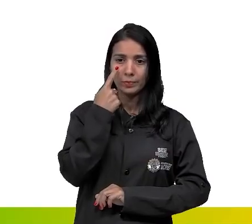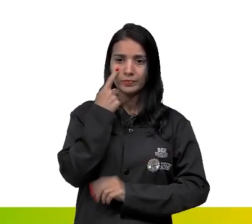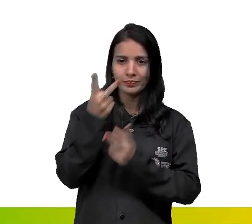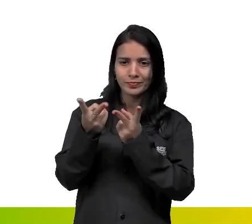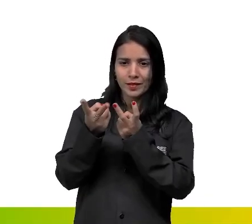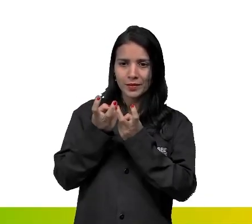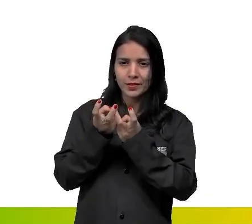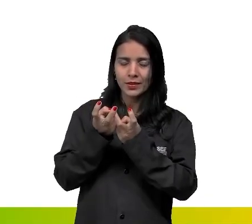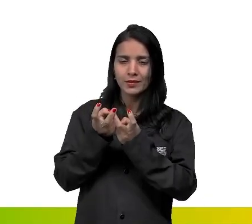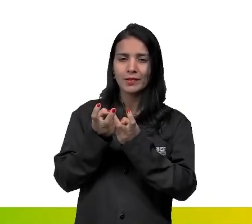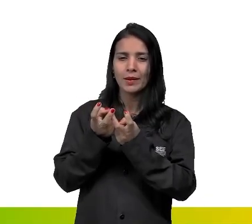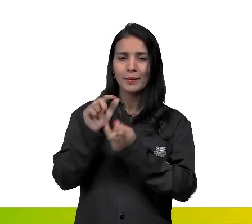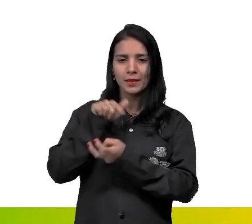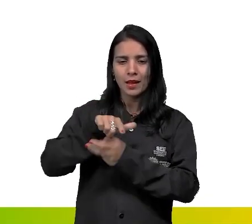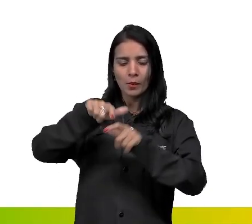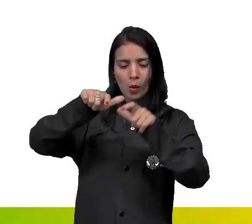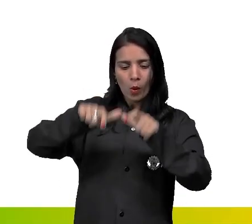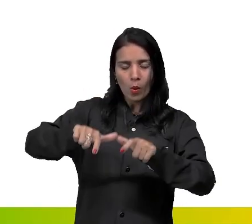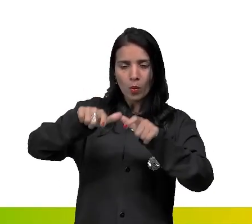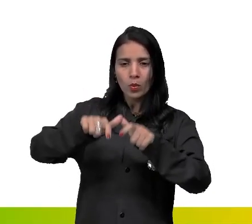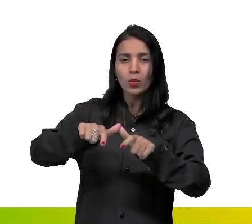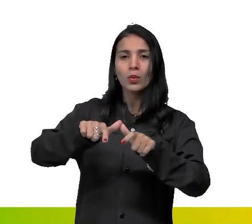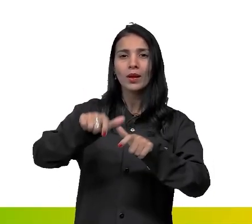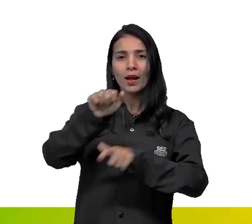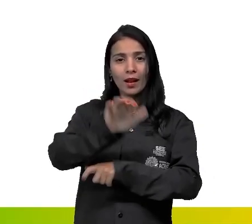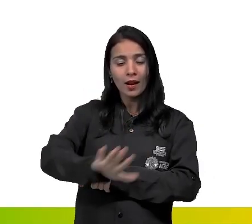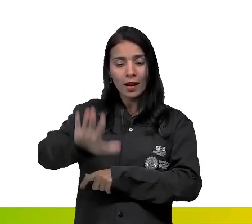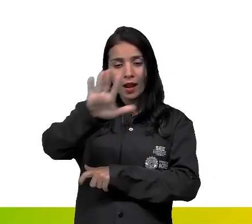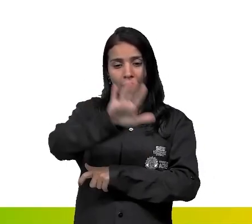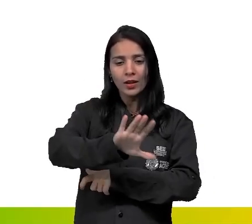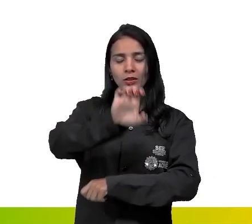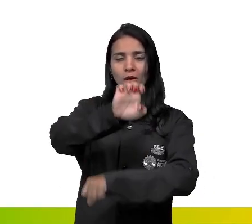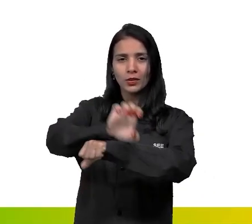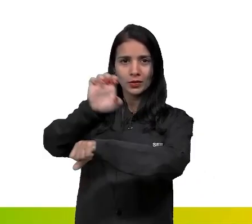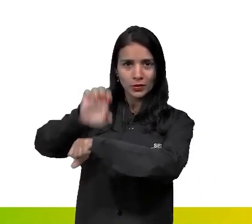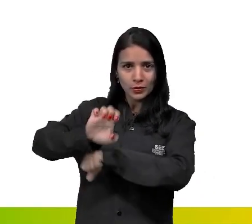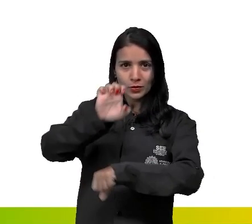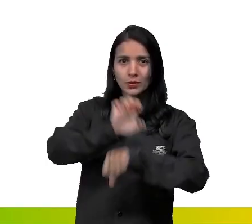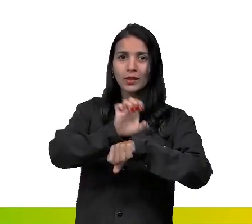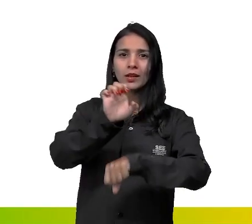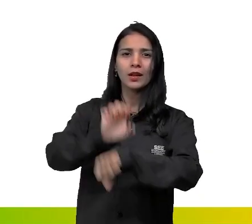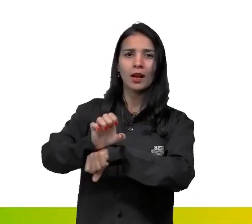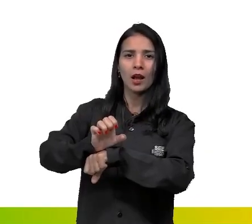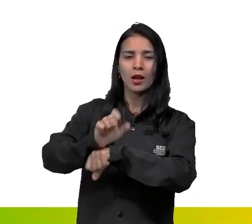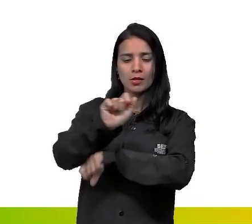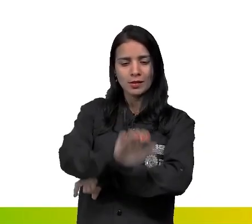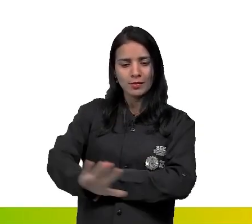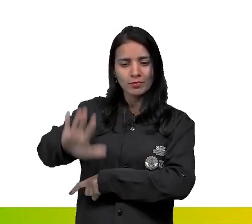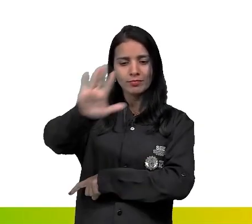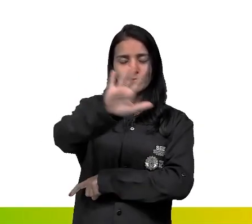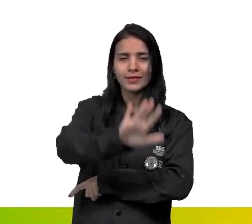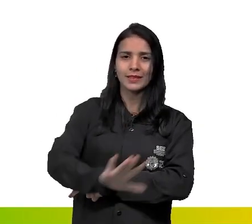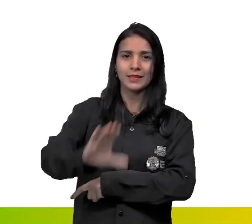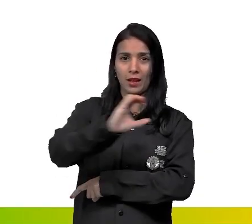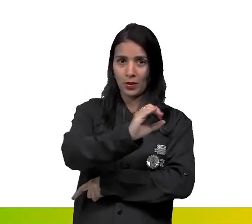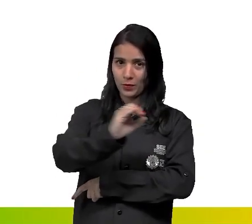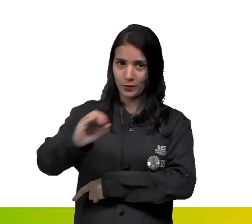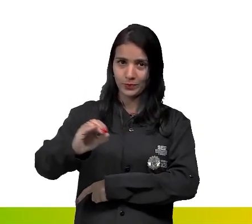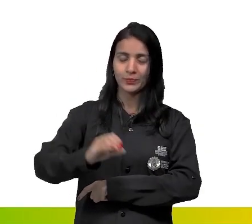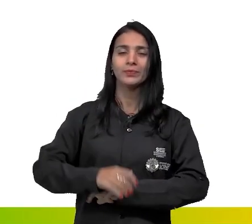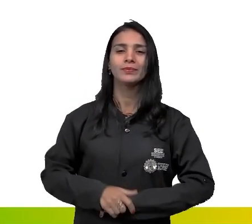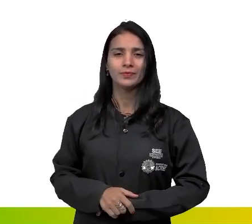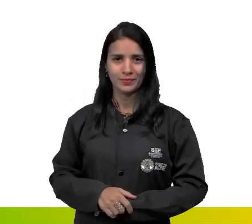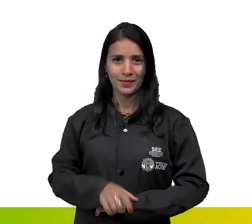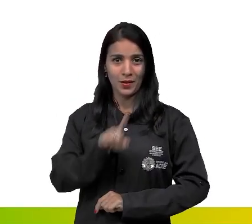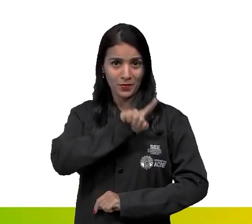do Cerrado, ele é encontrado aí principalmente em estados formados aqui na região centro-oeste do Brasil,